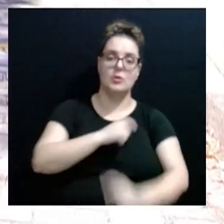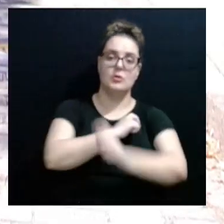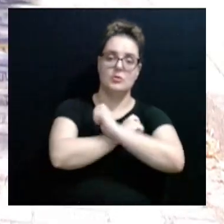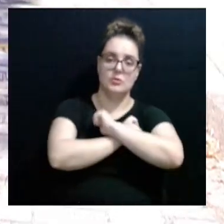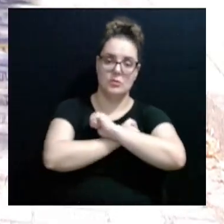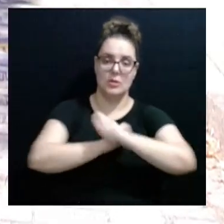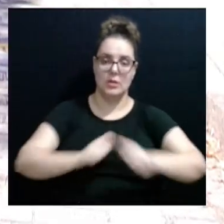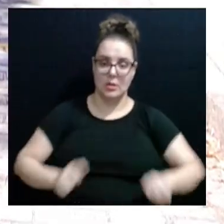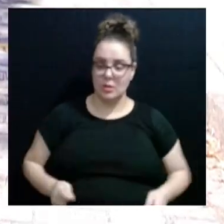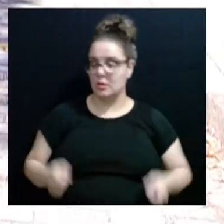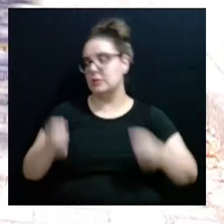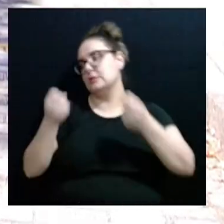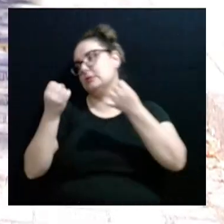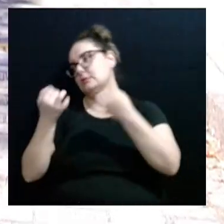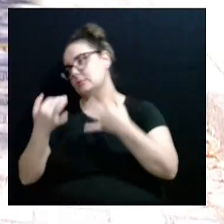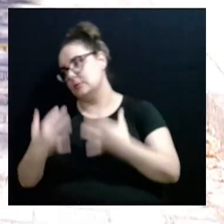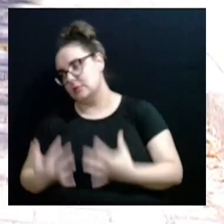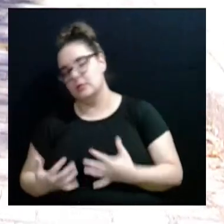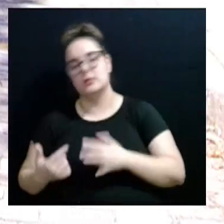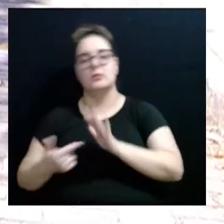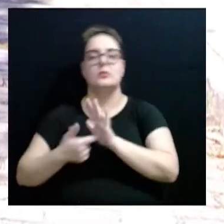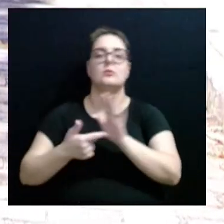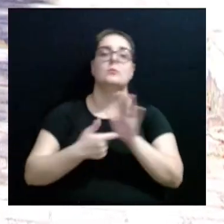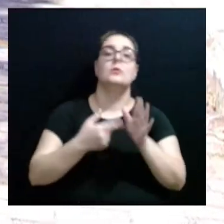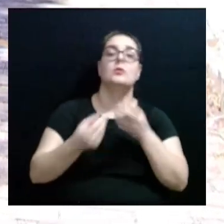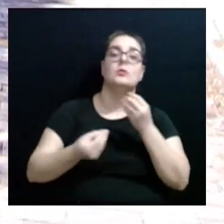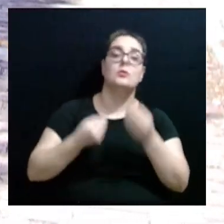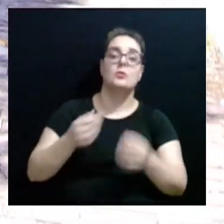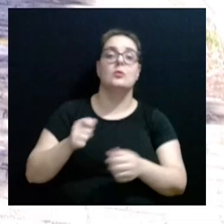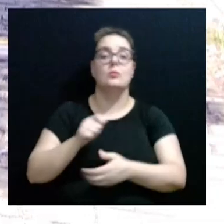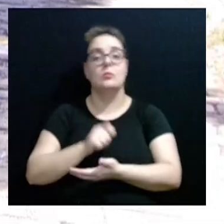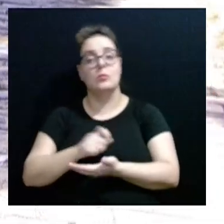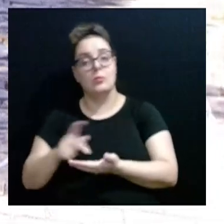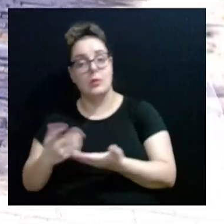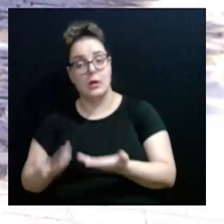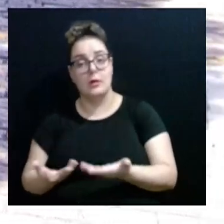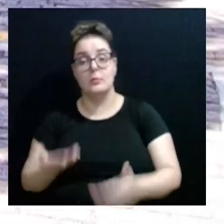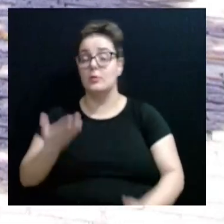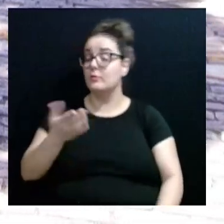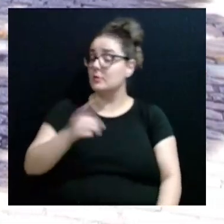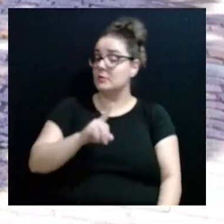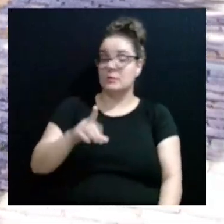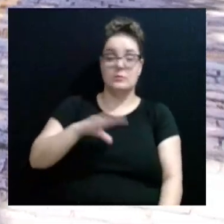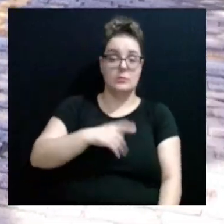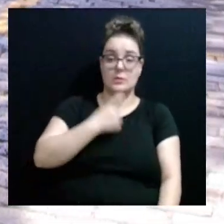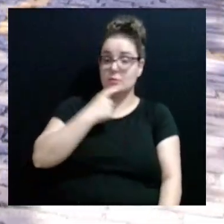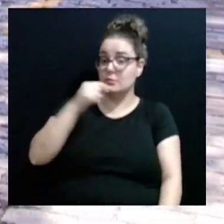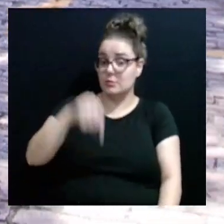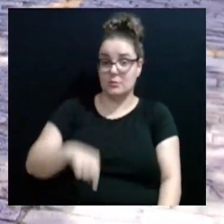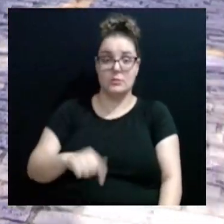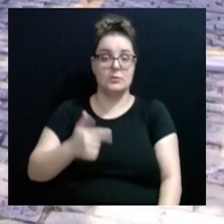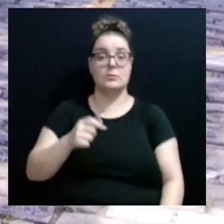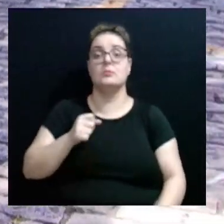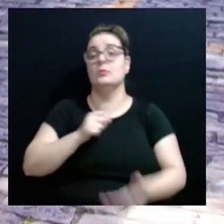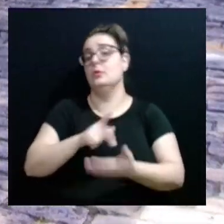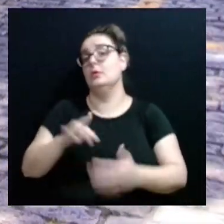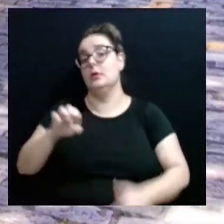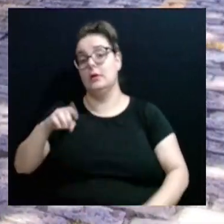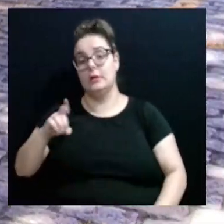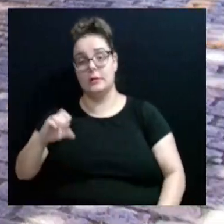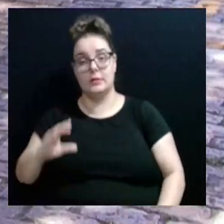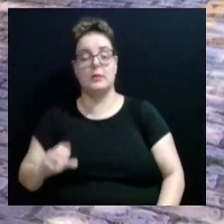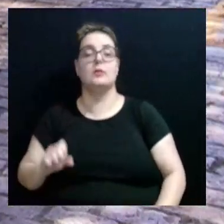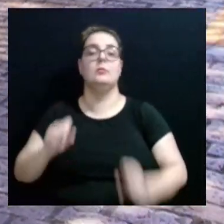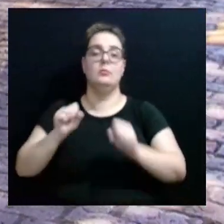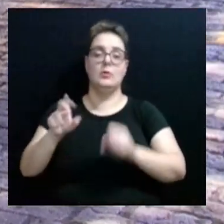orientando, mostrando como funciona esse aplicativo. Você que não é da cidade, que não tem o app da INDEC, também pode fazer o uso do QR Code e